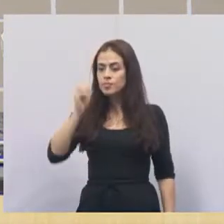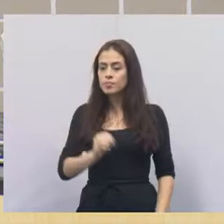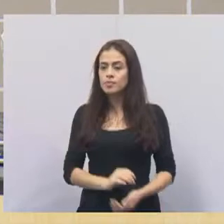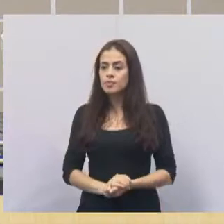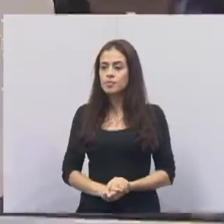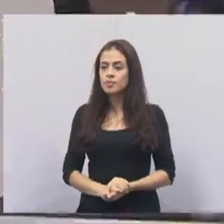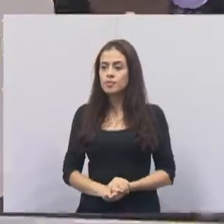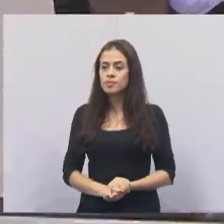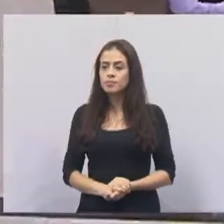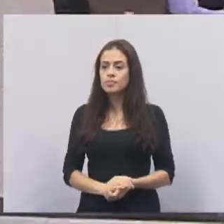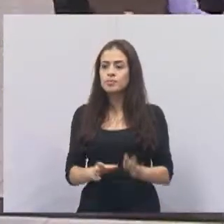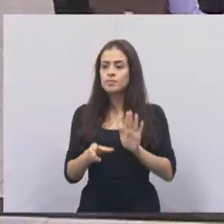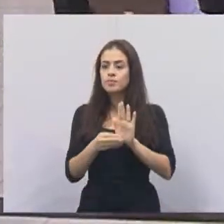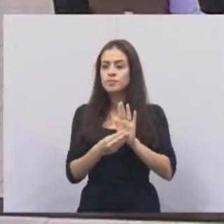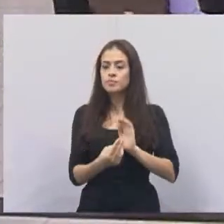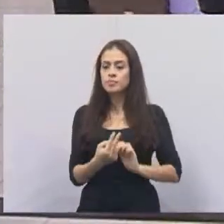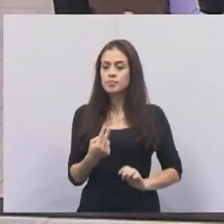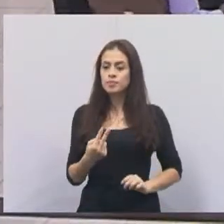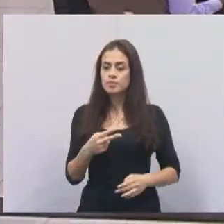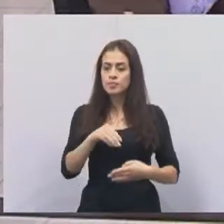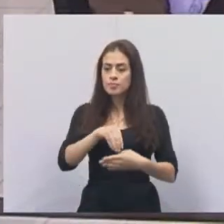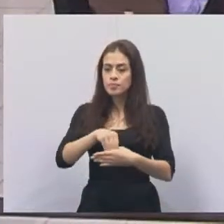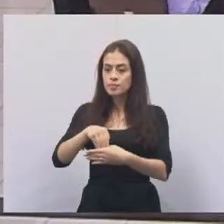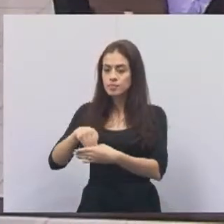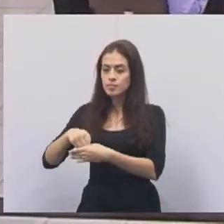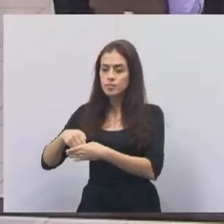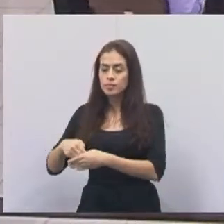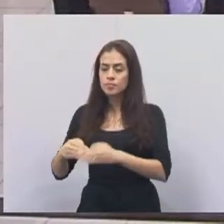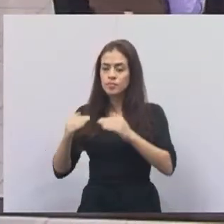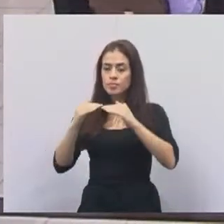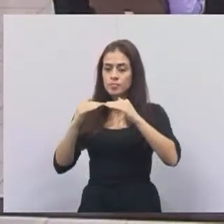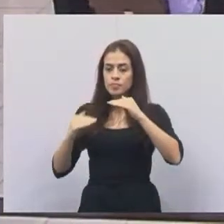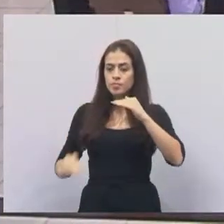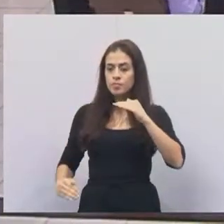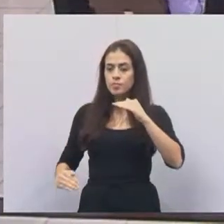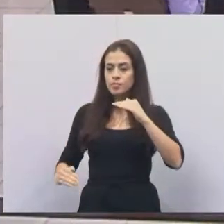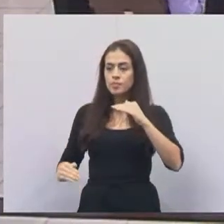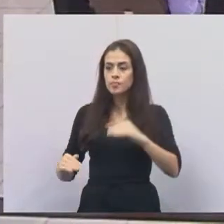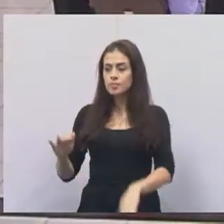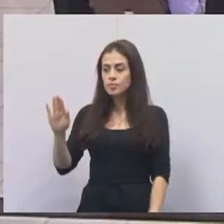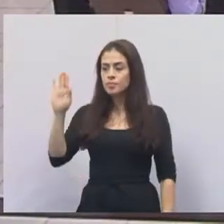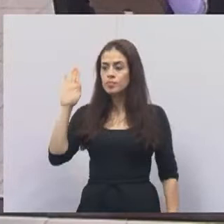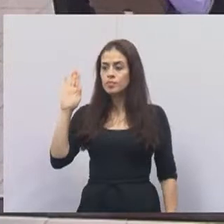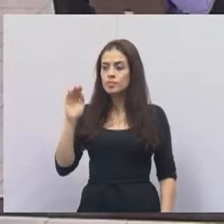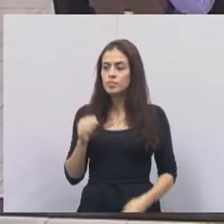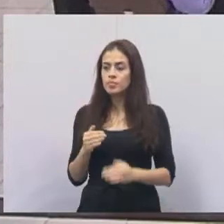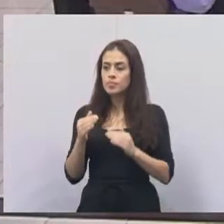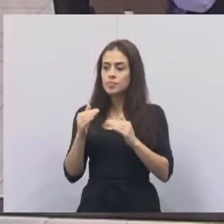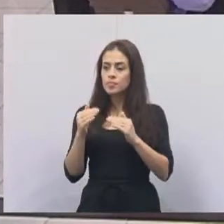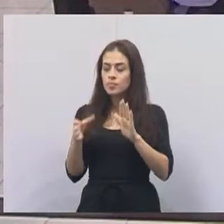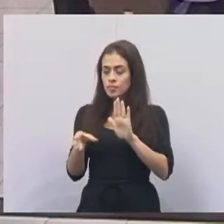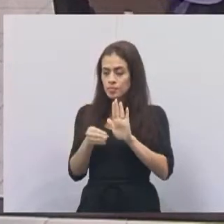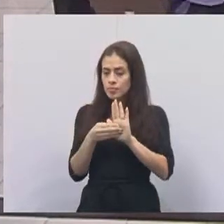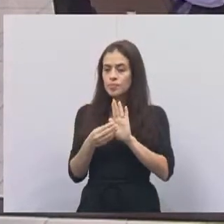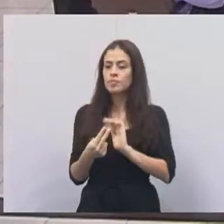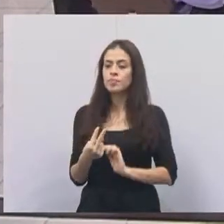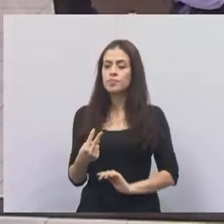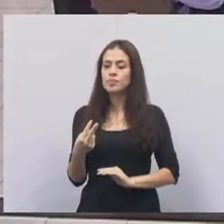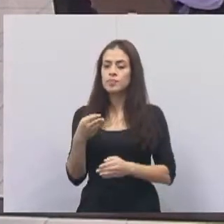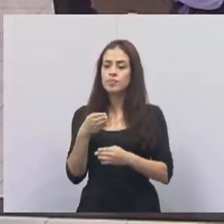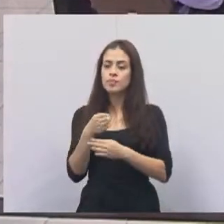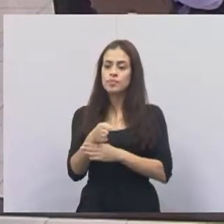emenda número 2 está em votação os vereadores que foram encontrados por favor se manifeste levantando os braços emenda número 2 aprovado